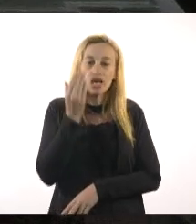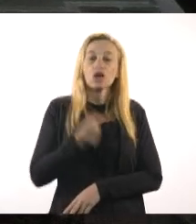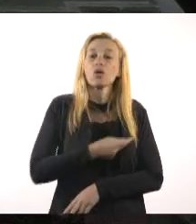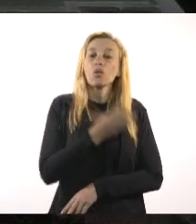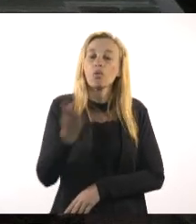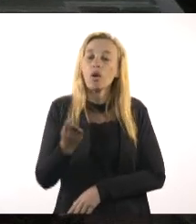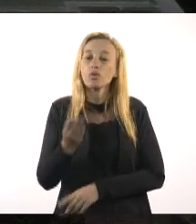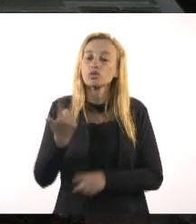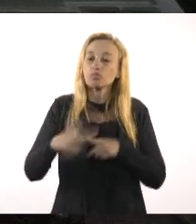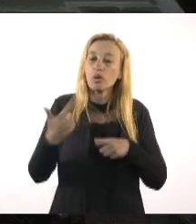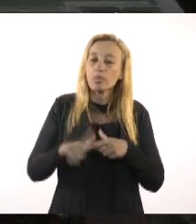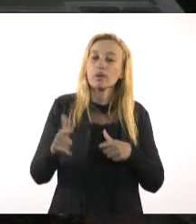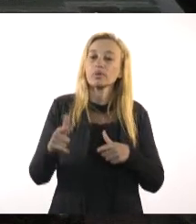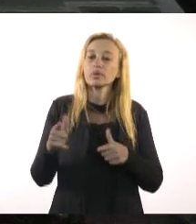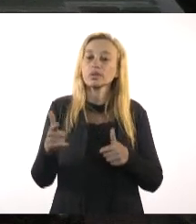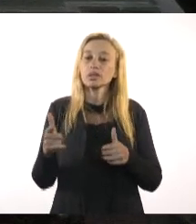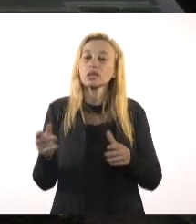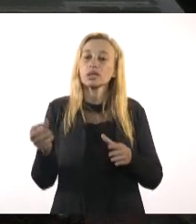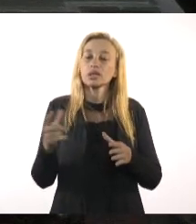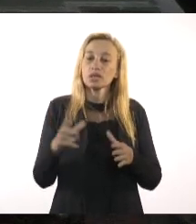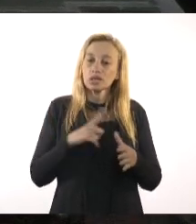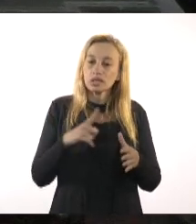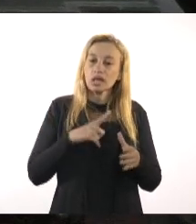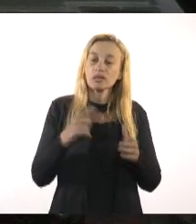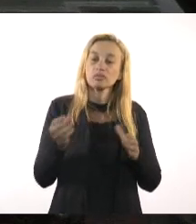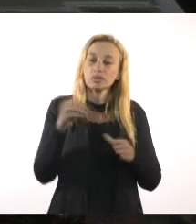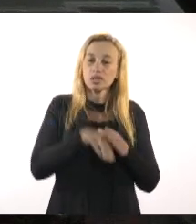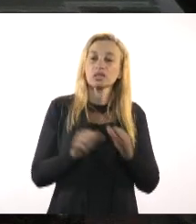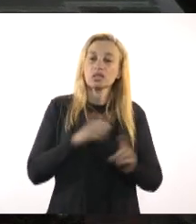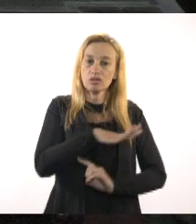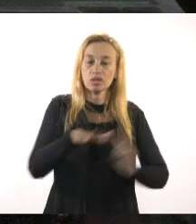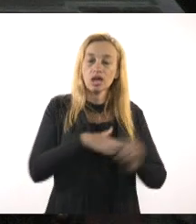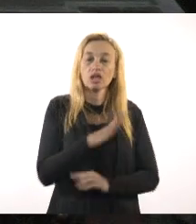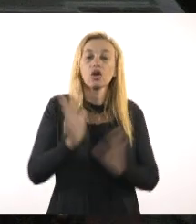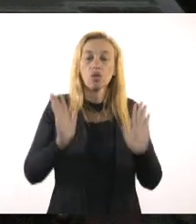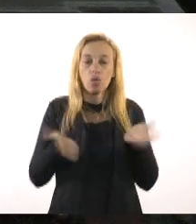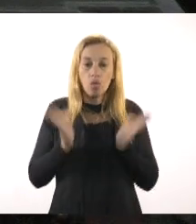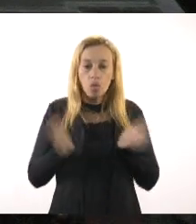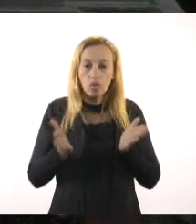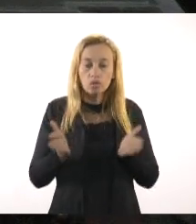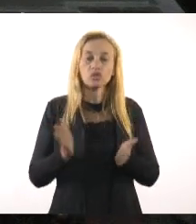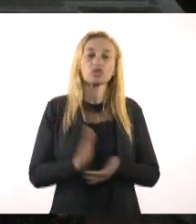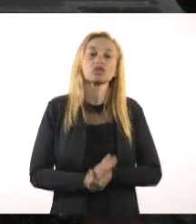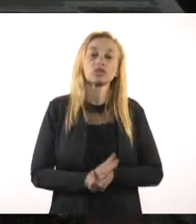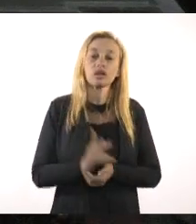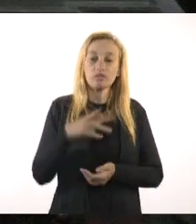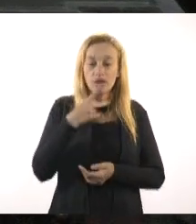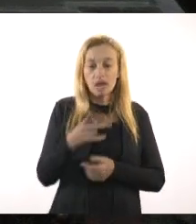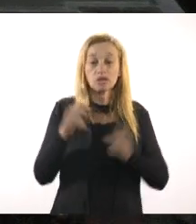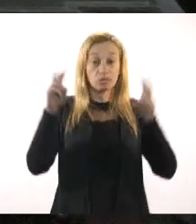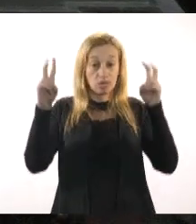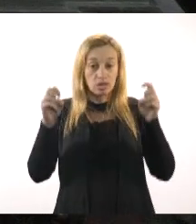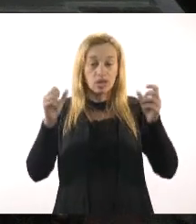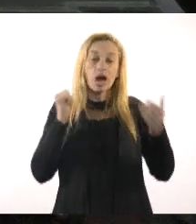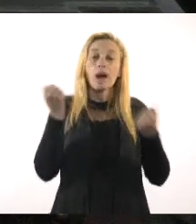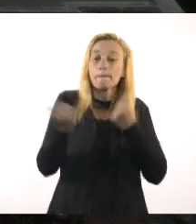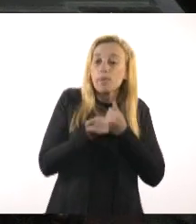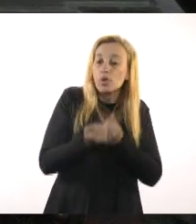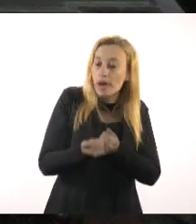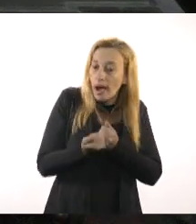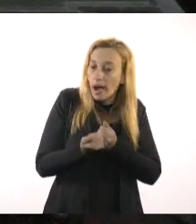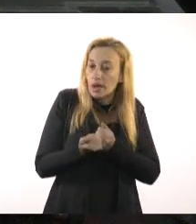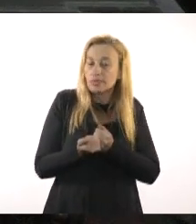reais problemas que a sociedade tem. E o nosso grande intuito aqui hoje é dar vazão a isso, é apoiar, como eu disse muito